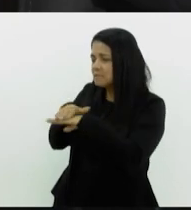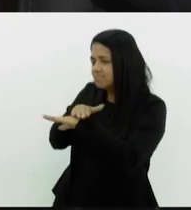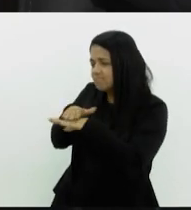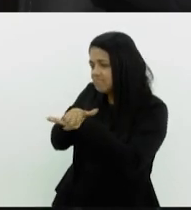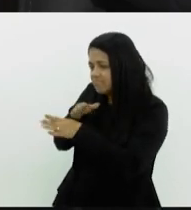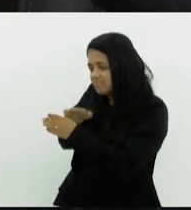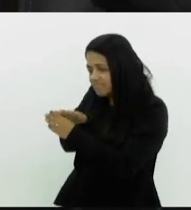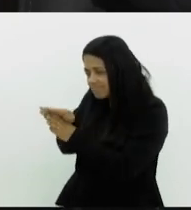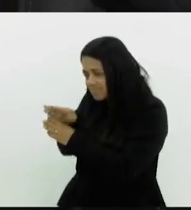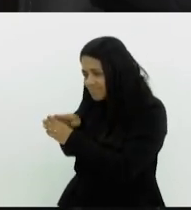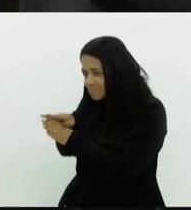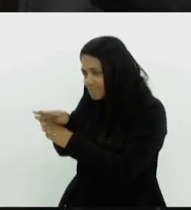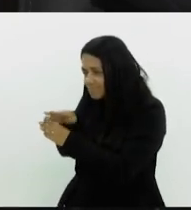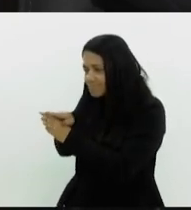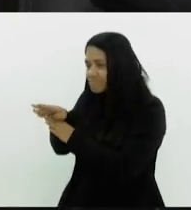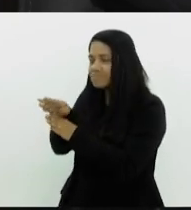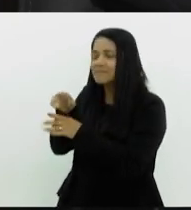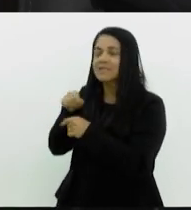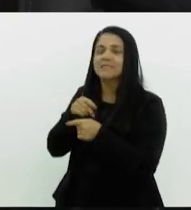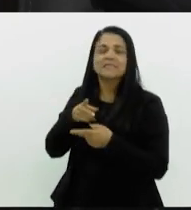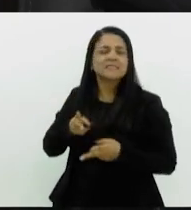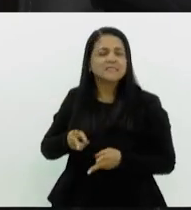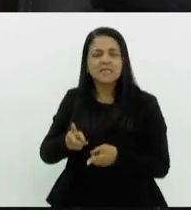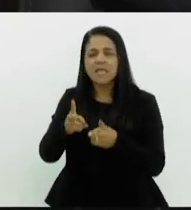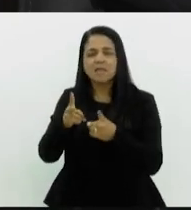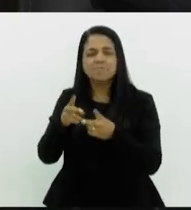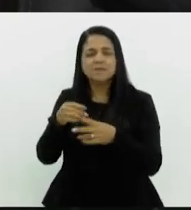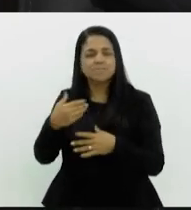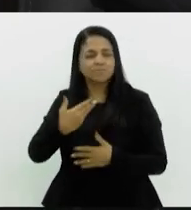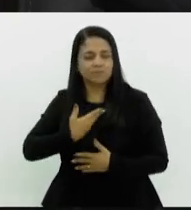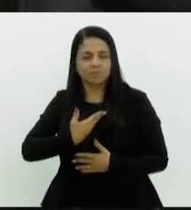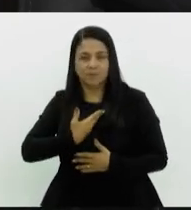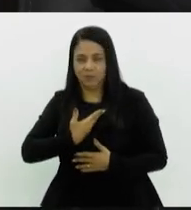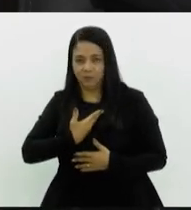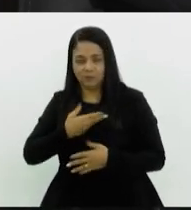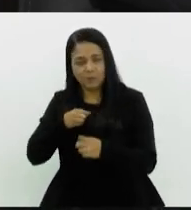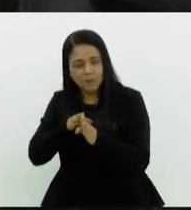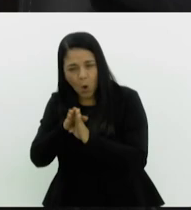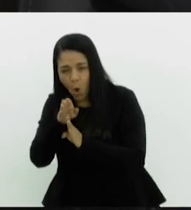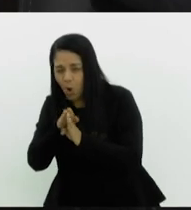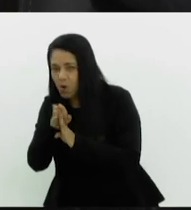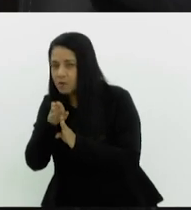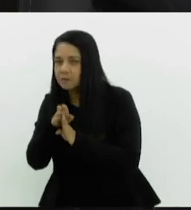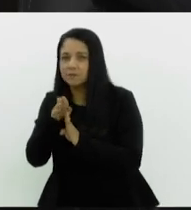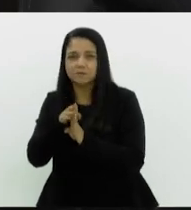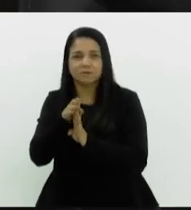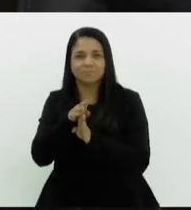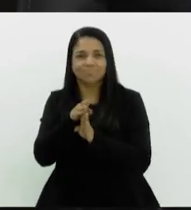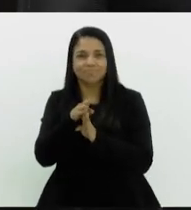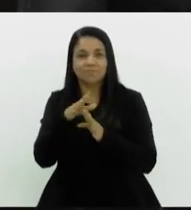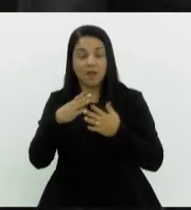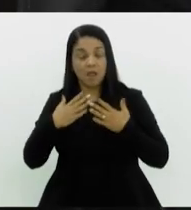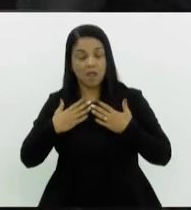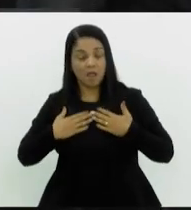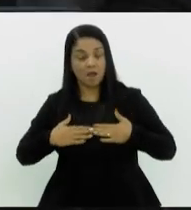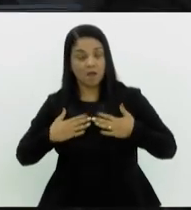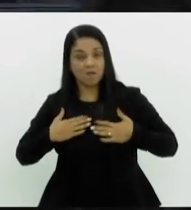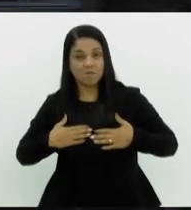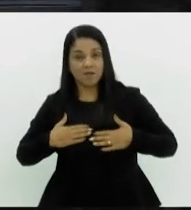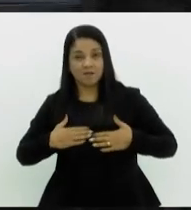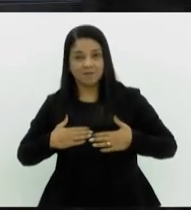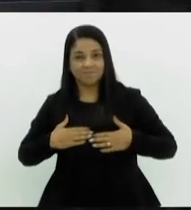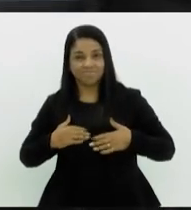sempre algo para dizer para esse colega, para... que o conforte. Esse